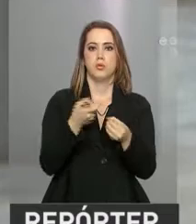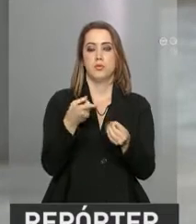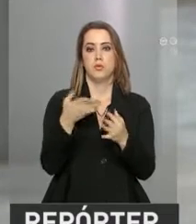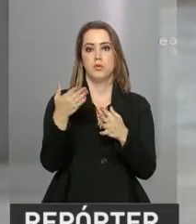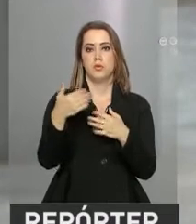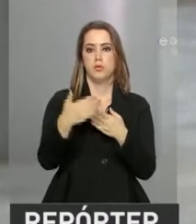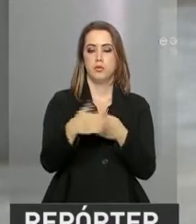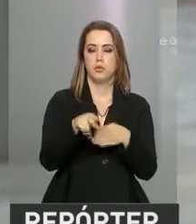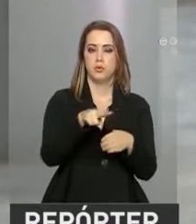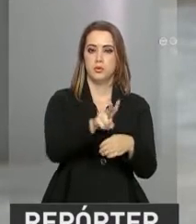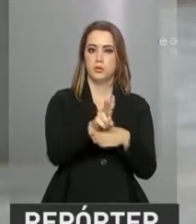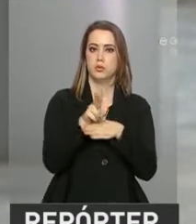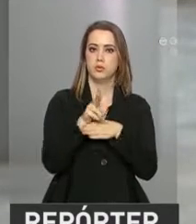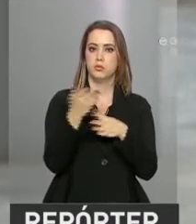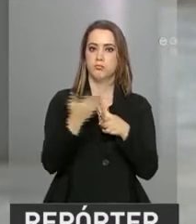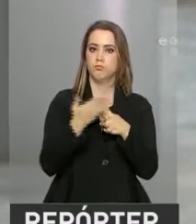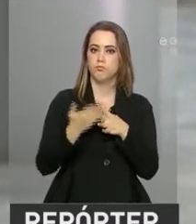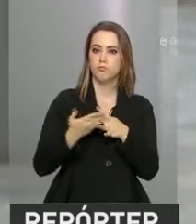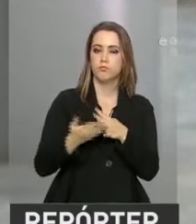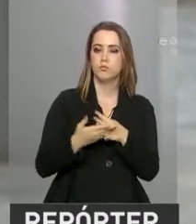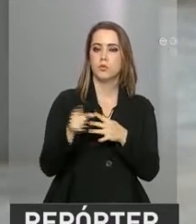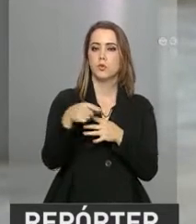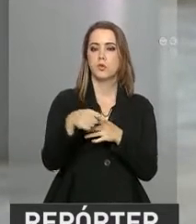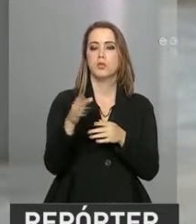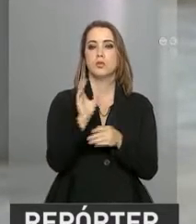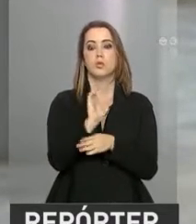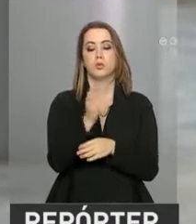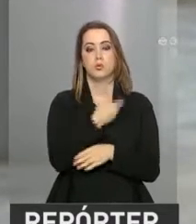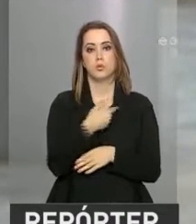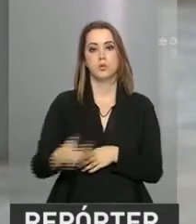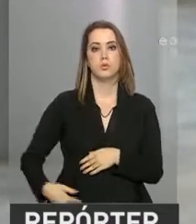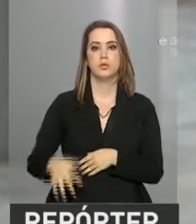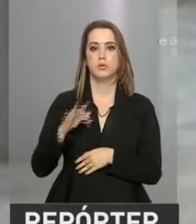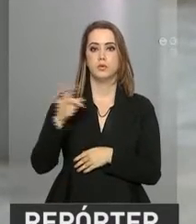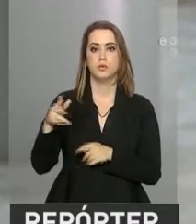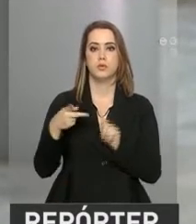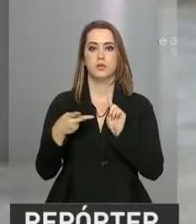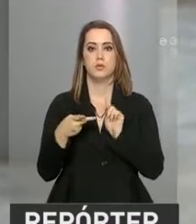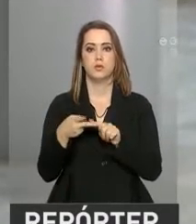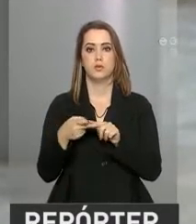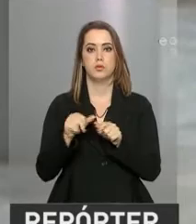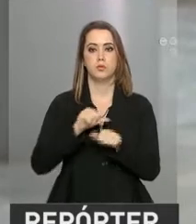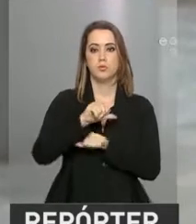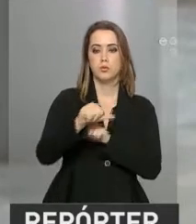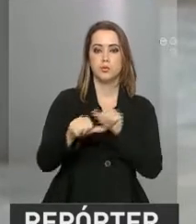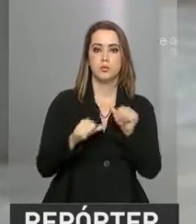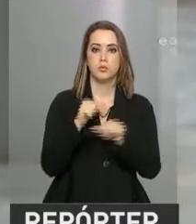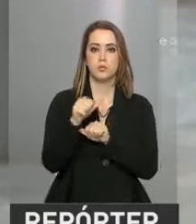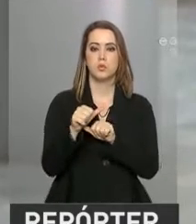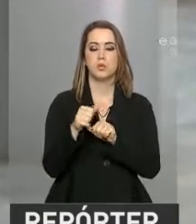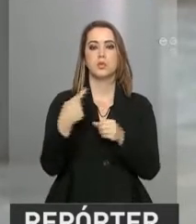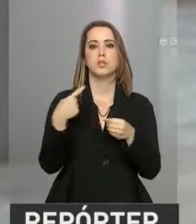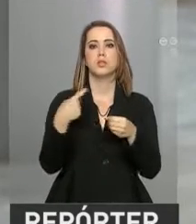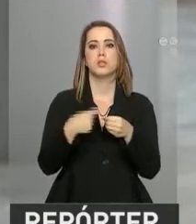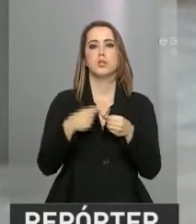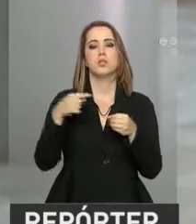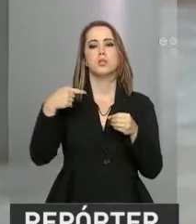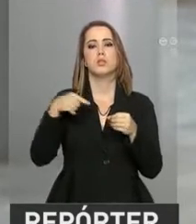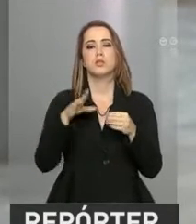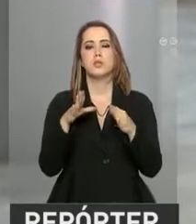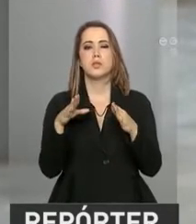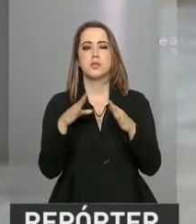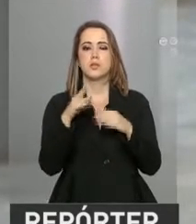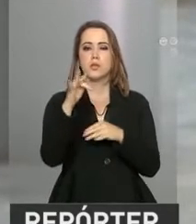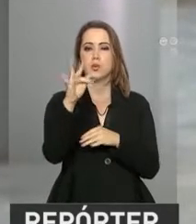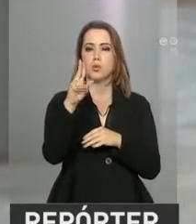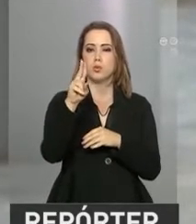não vem sendo feito desde o início do ano, e mudanças na distribuição do Fundo de Participação dos Estados. O